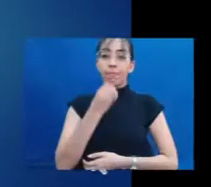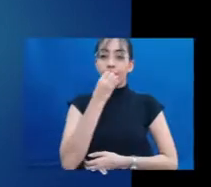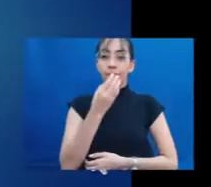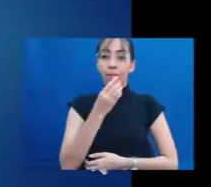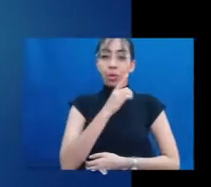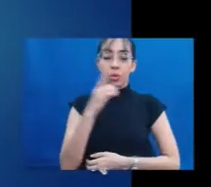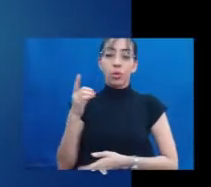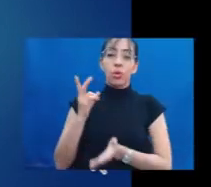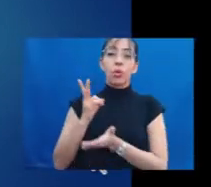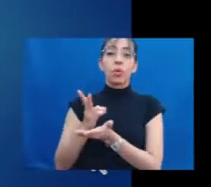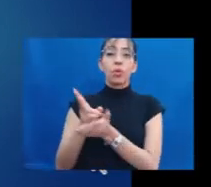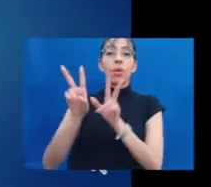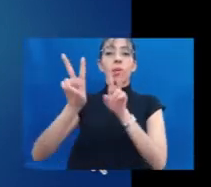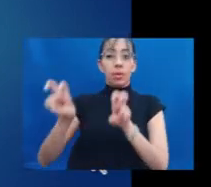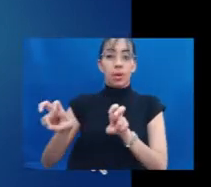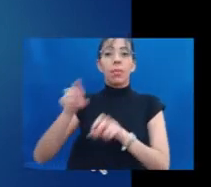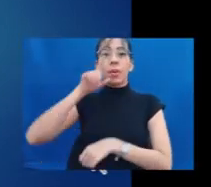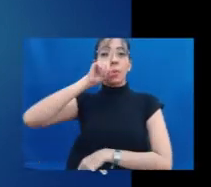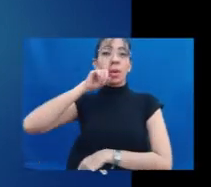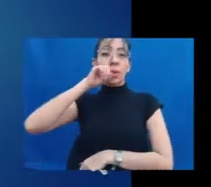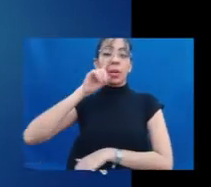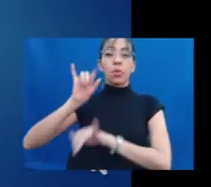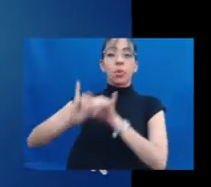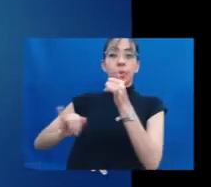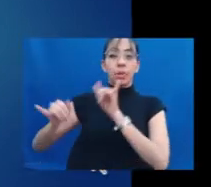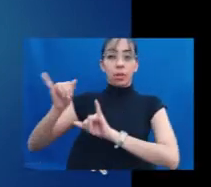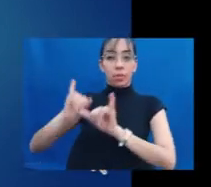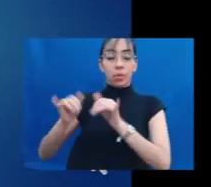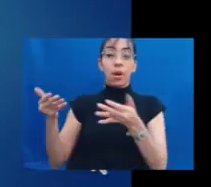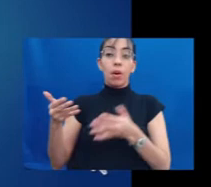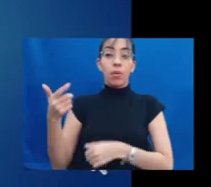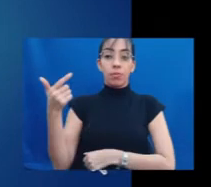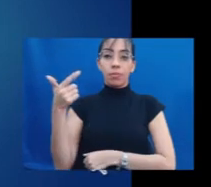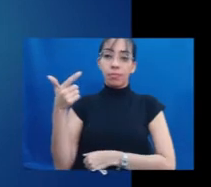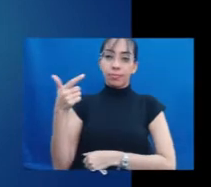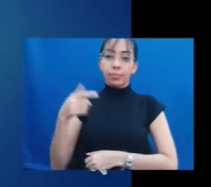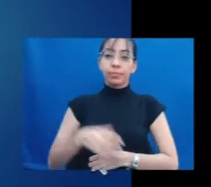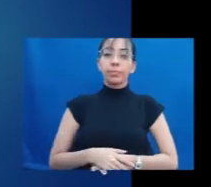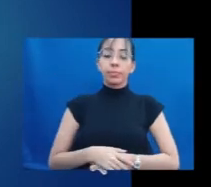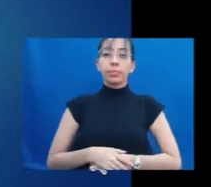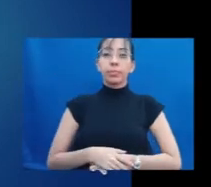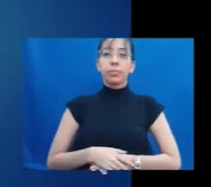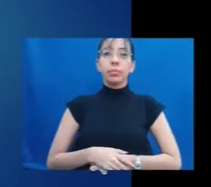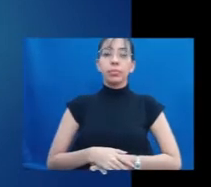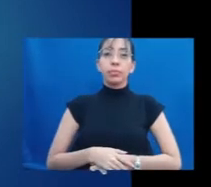A todos, então nós vamos continuar sobre o tema riscos químicos, agora na segunda parte.